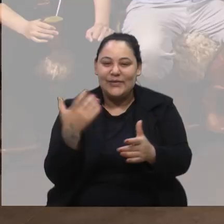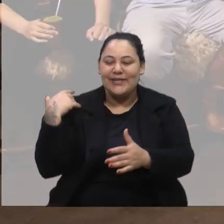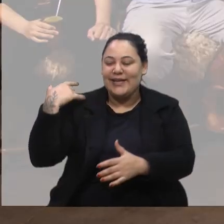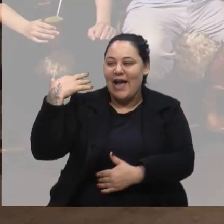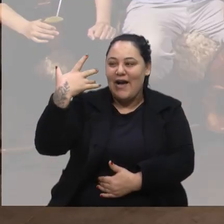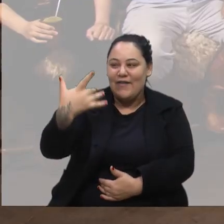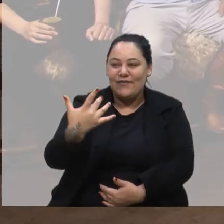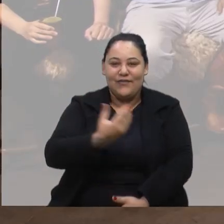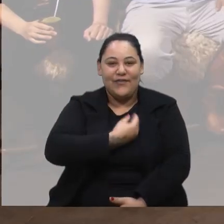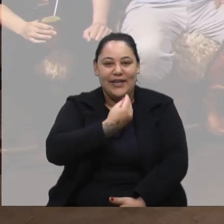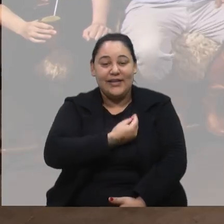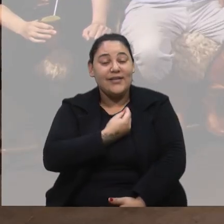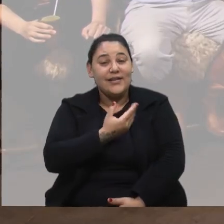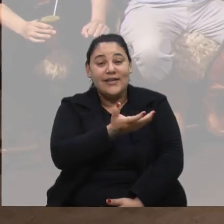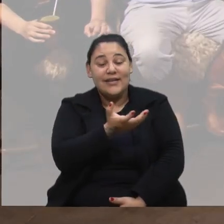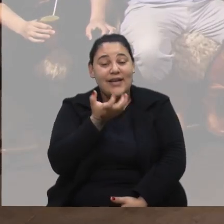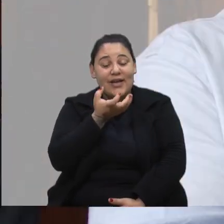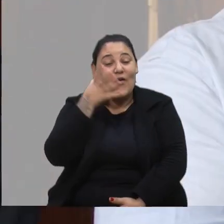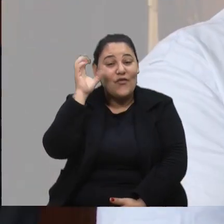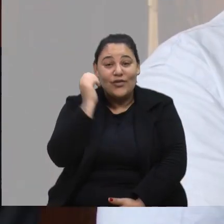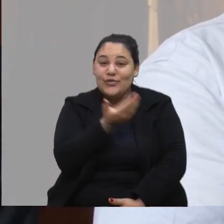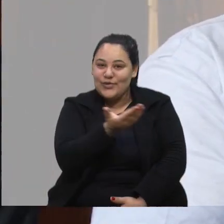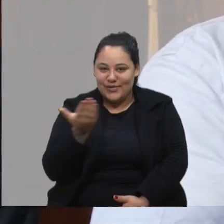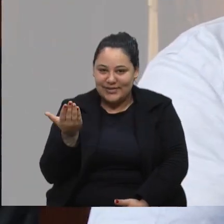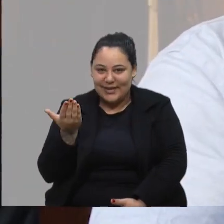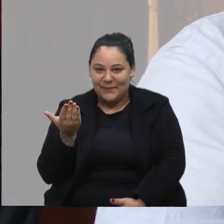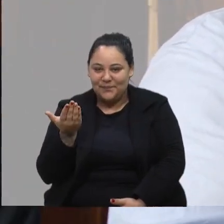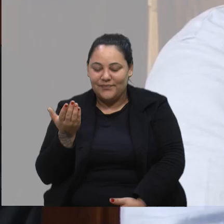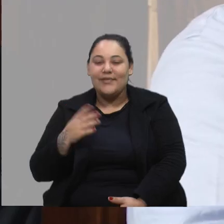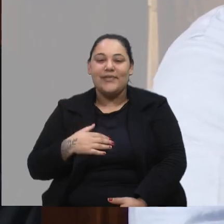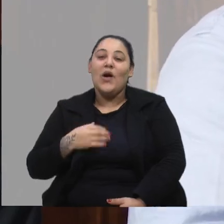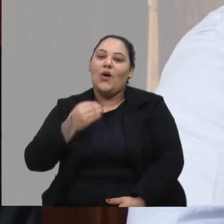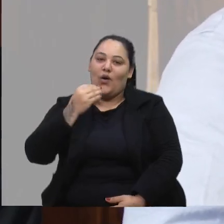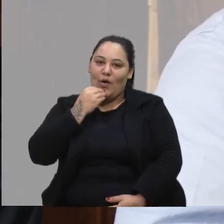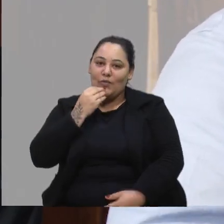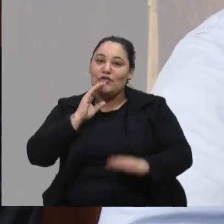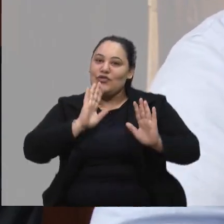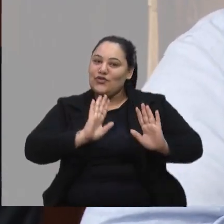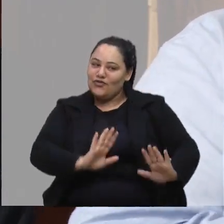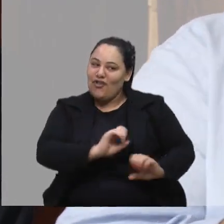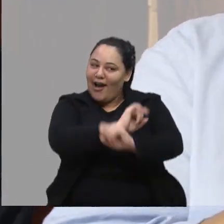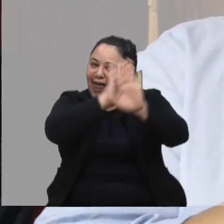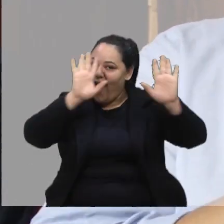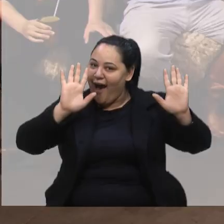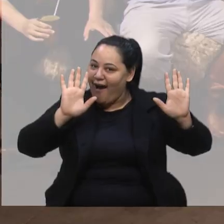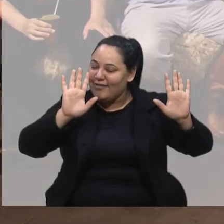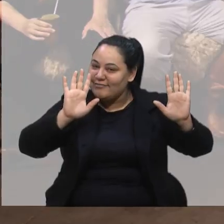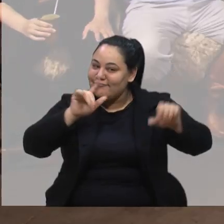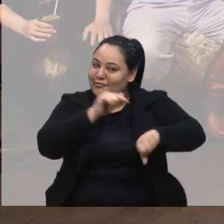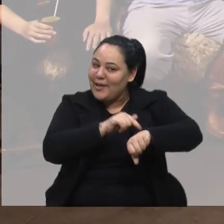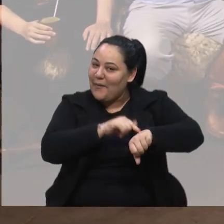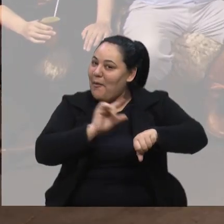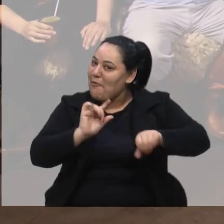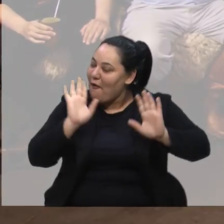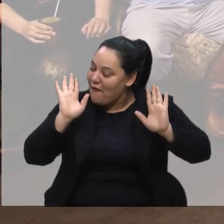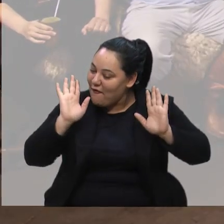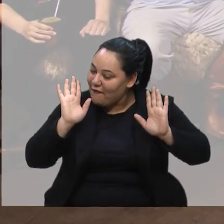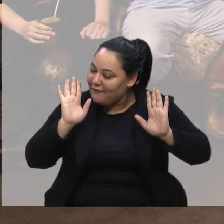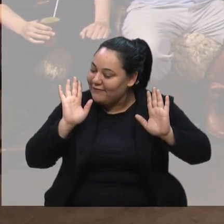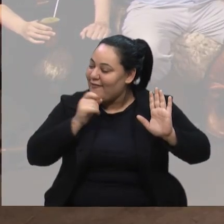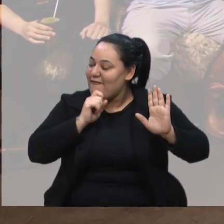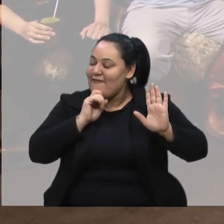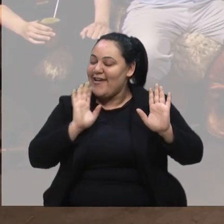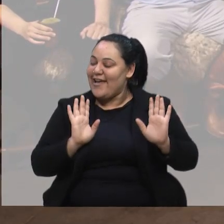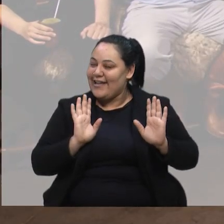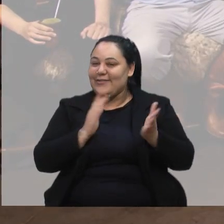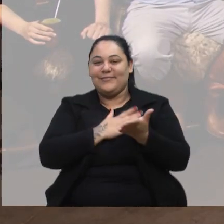do Guilherme e da Malu. Claro, só que vamos deixar muito bem claro aqui que não faz tanto tempo assim, tá? Não, mas faz. Eu